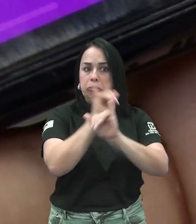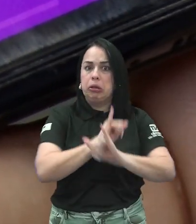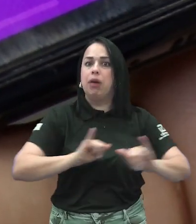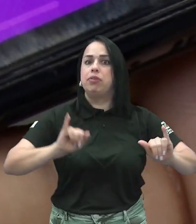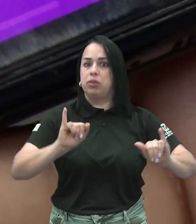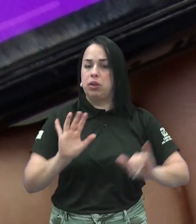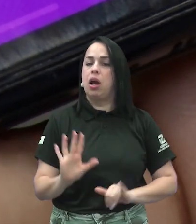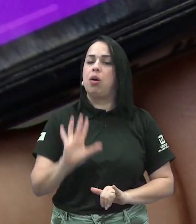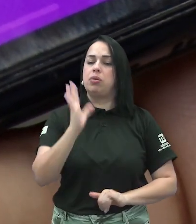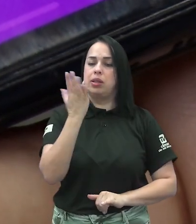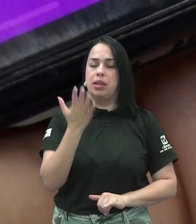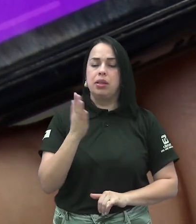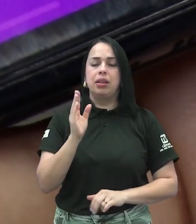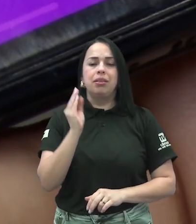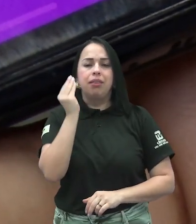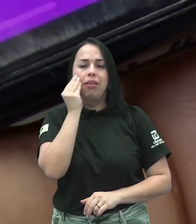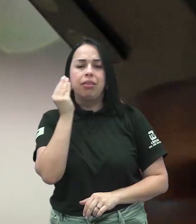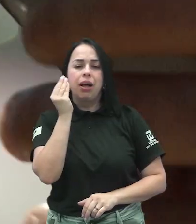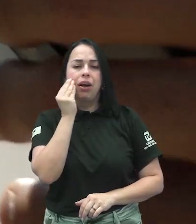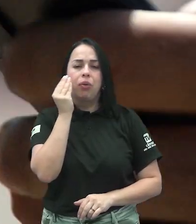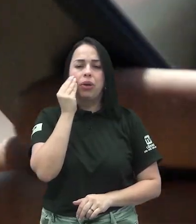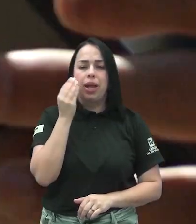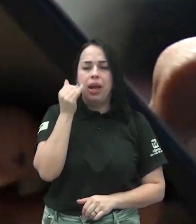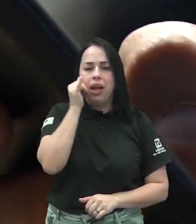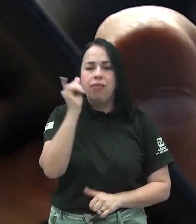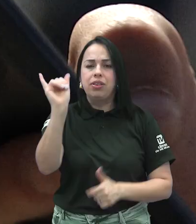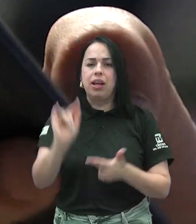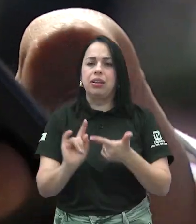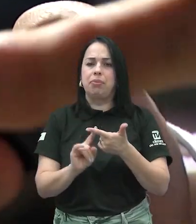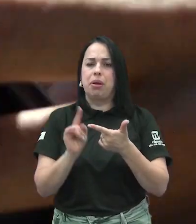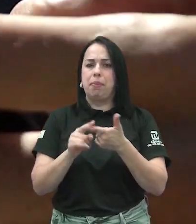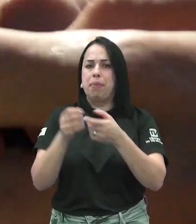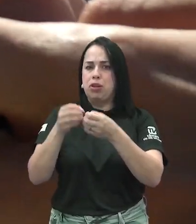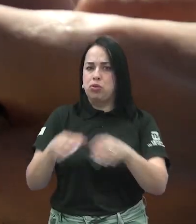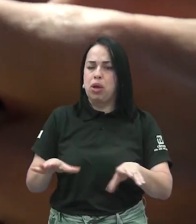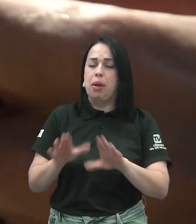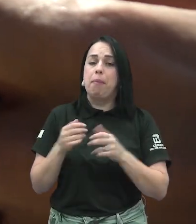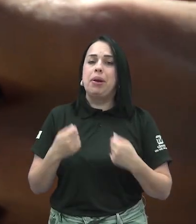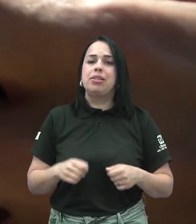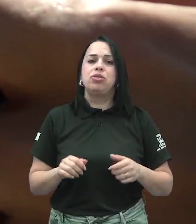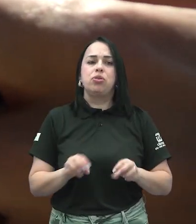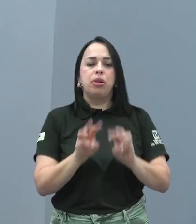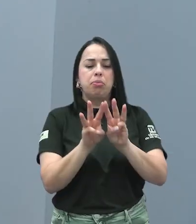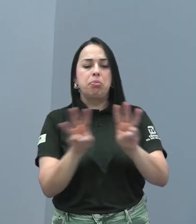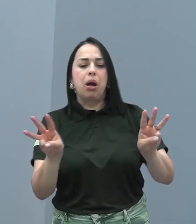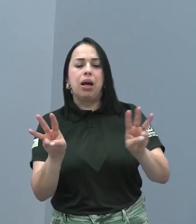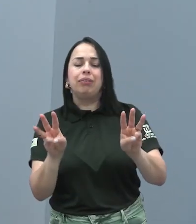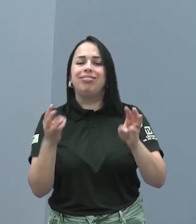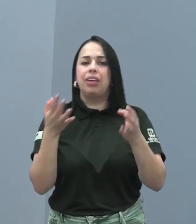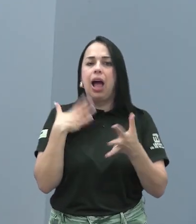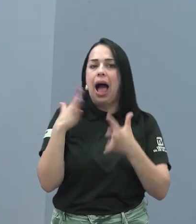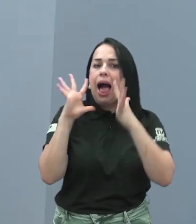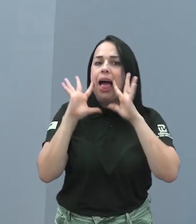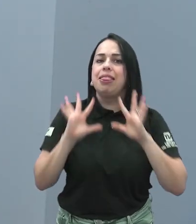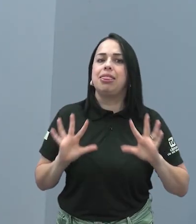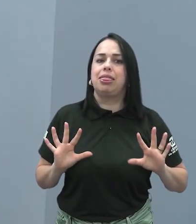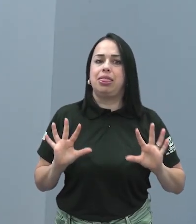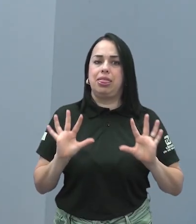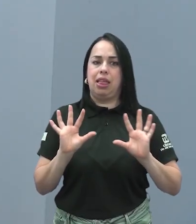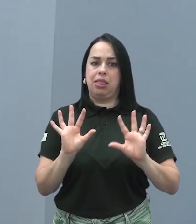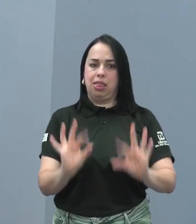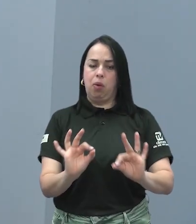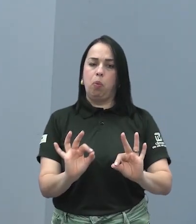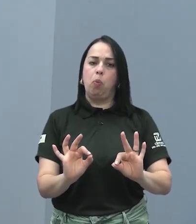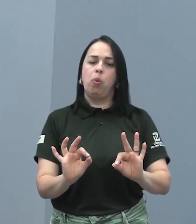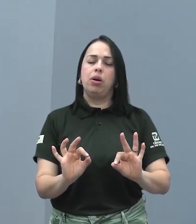pesquisa divulgada pelo Instituto Datafolha. Para evitar correr riscos e prejuízos financeiros, é preciso ficar atento a alguns